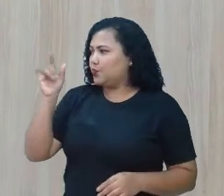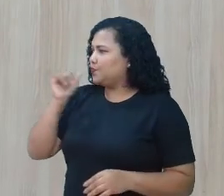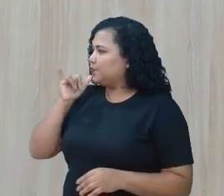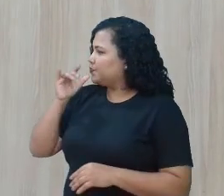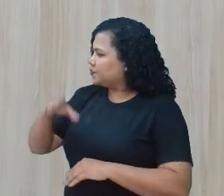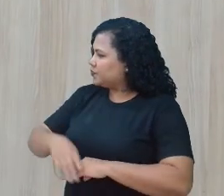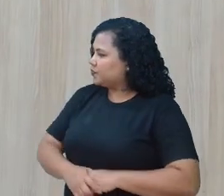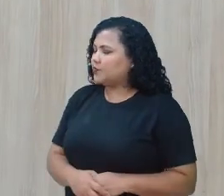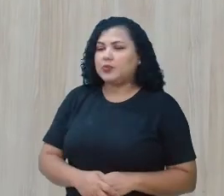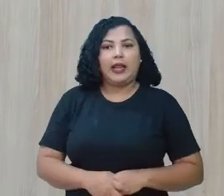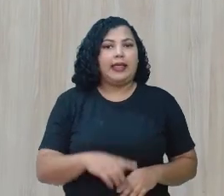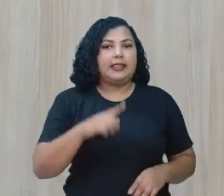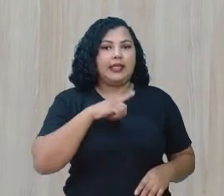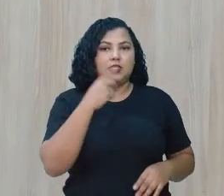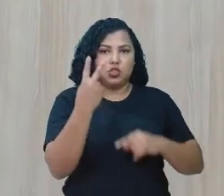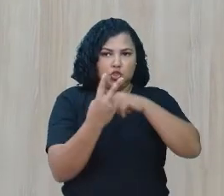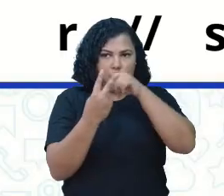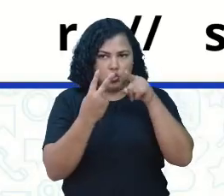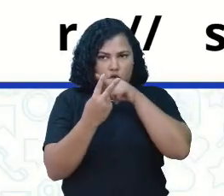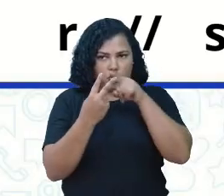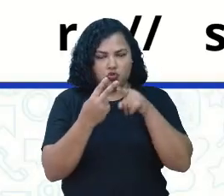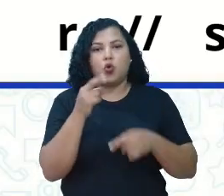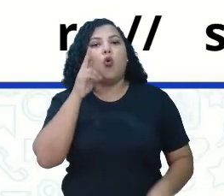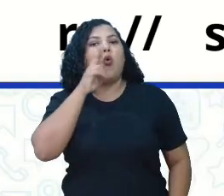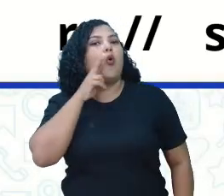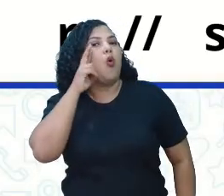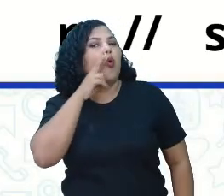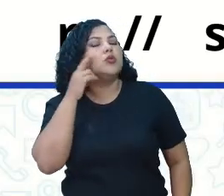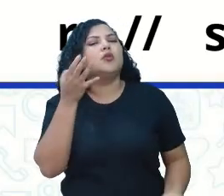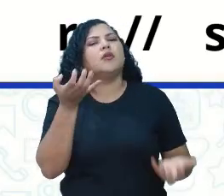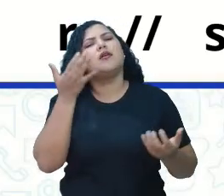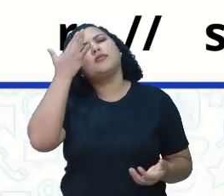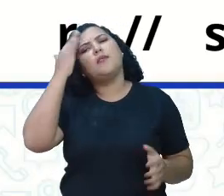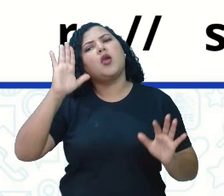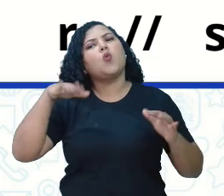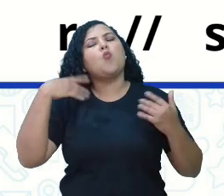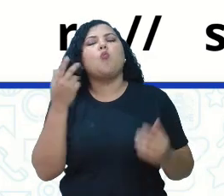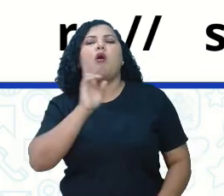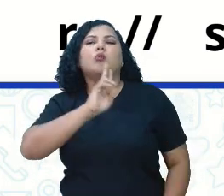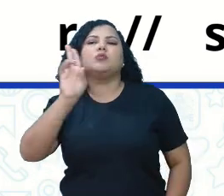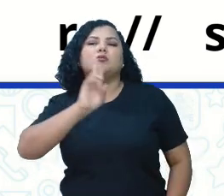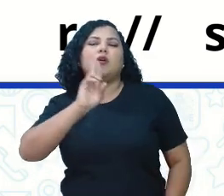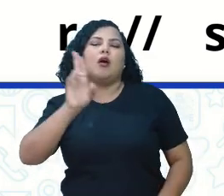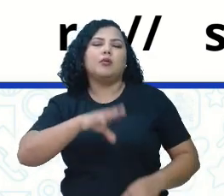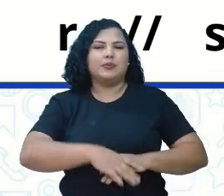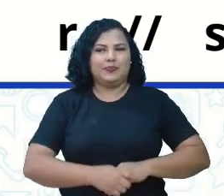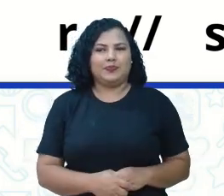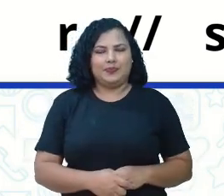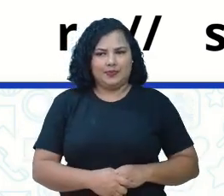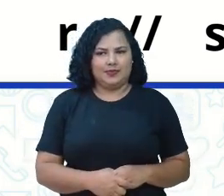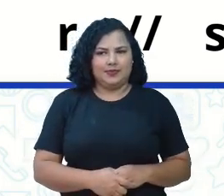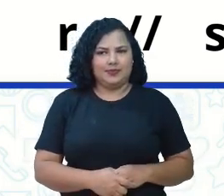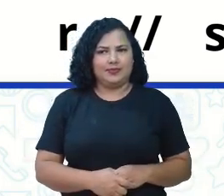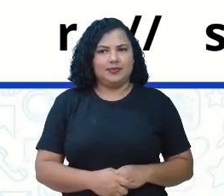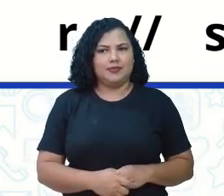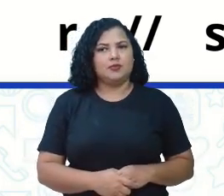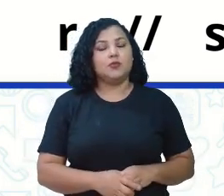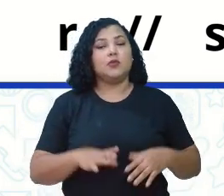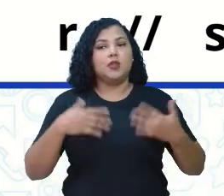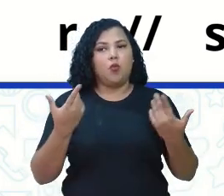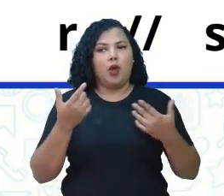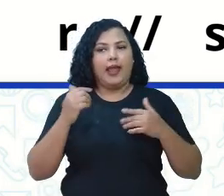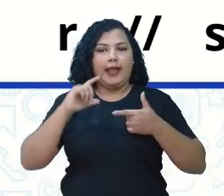ó. Eu tenho esses dois ângulozinhos aí, rosas. Quero saber qual é a nomenclatura, qual é a relação que existe entre eles. Então,